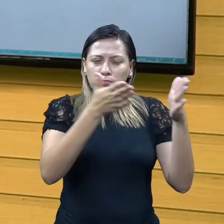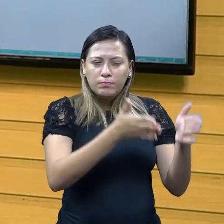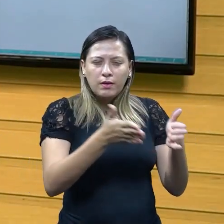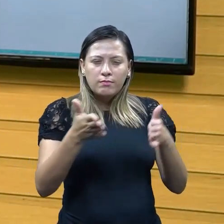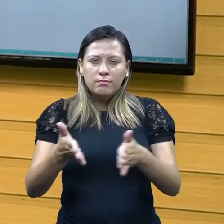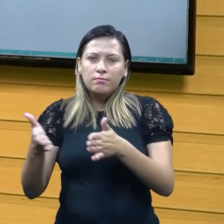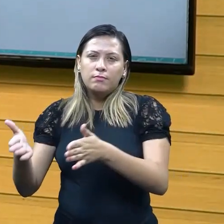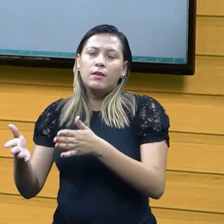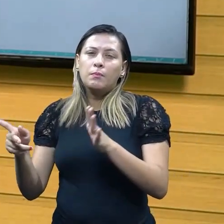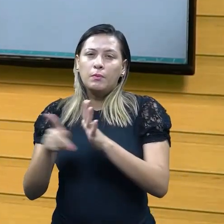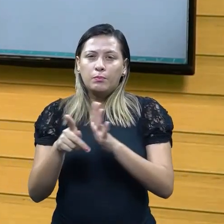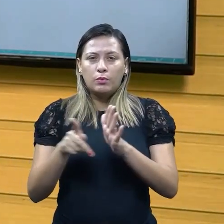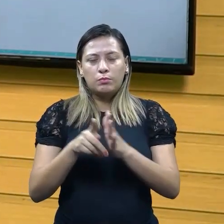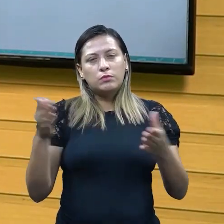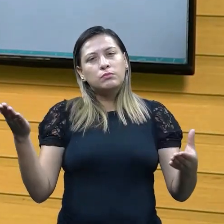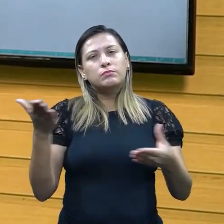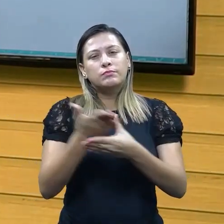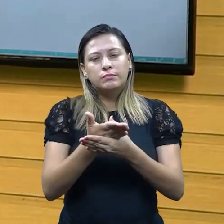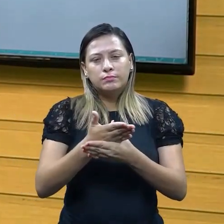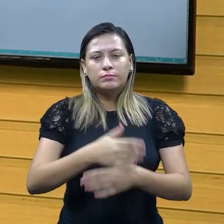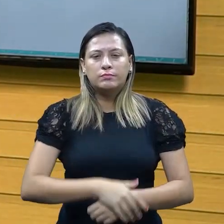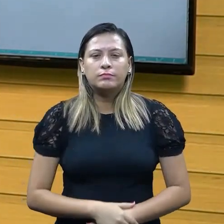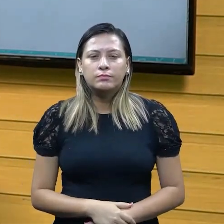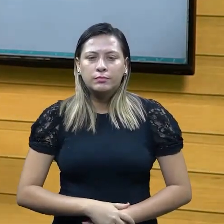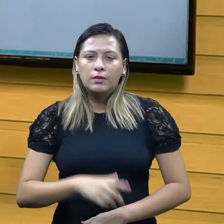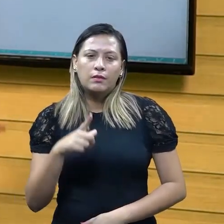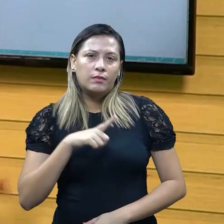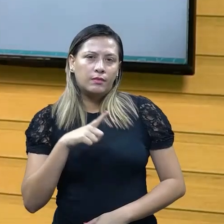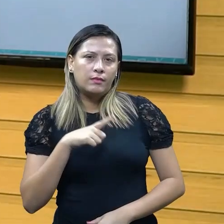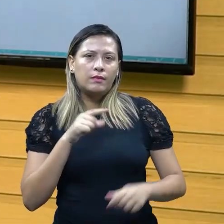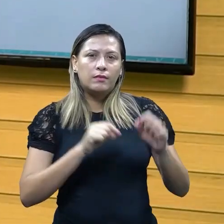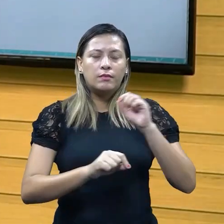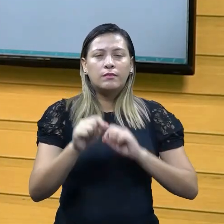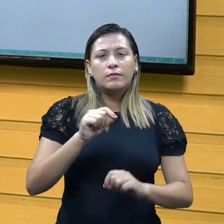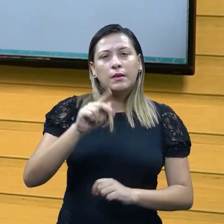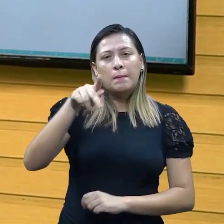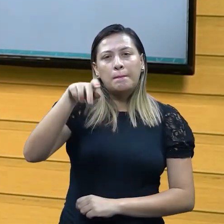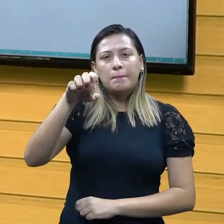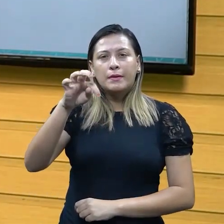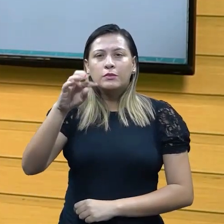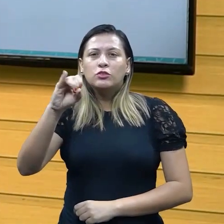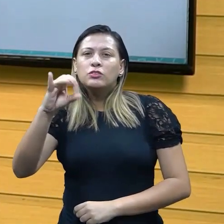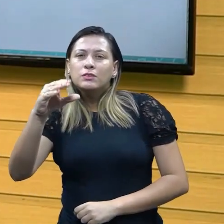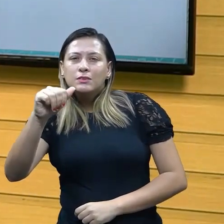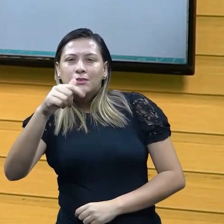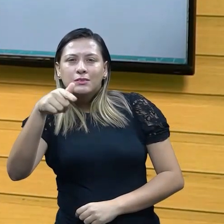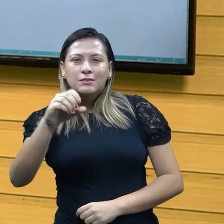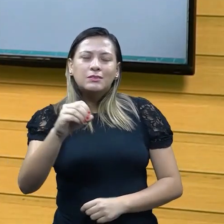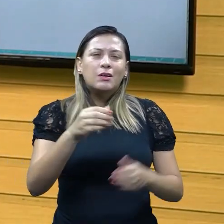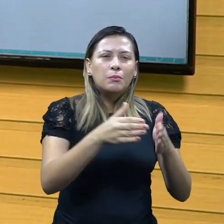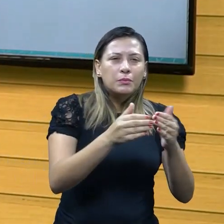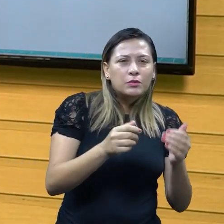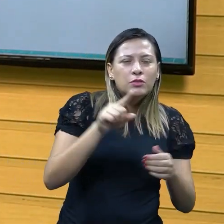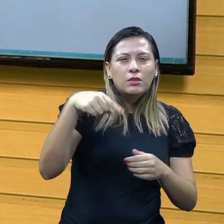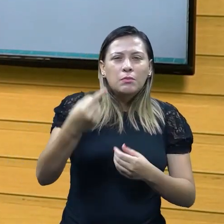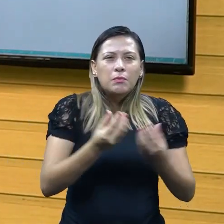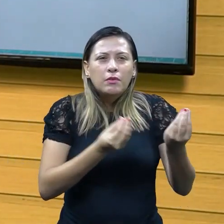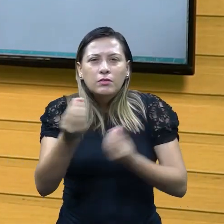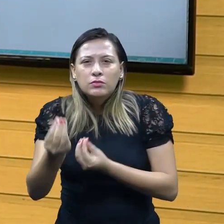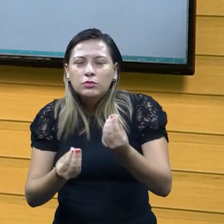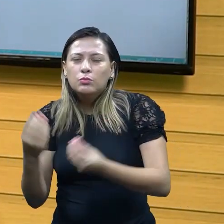etapa processual, um passo a passo. Você tem a petição inicial, vai fazer a distribuição, o